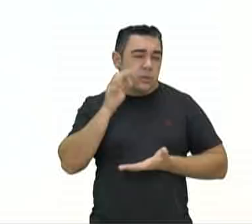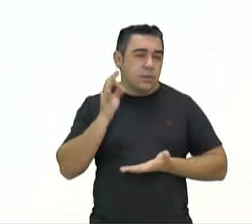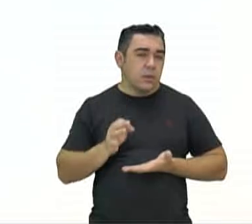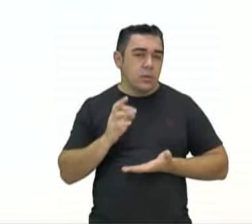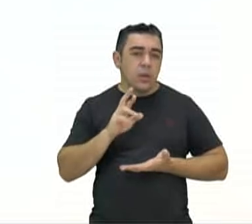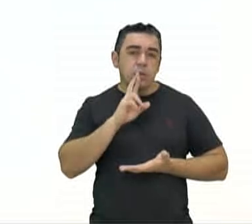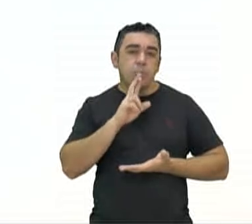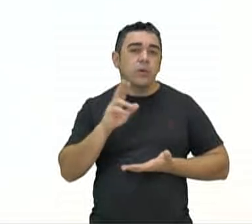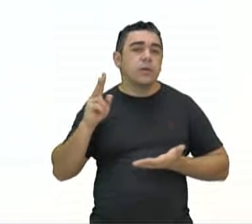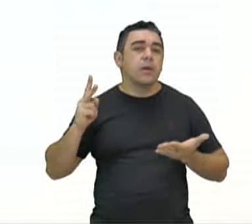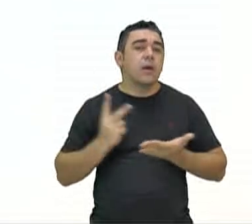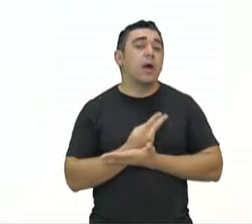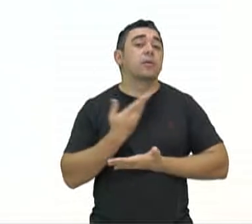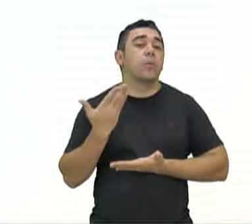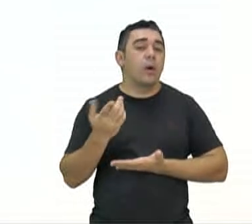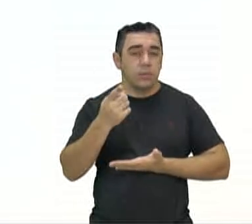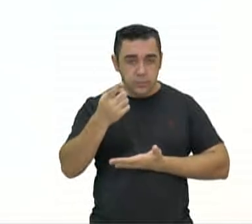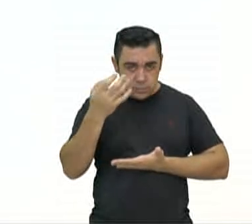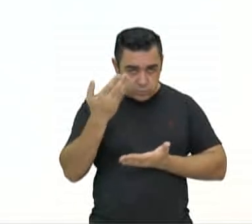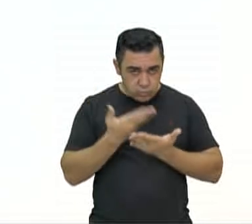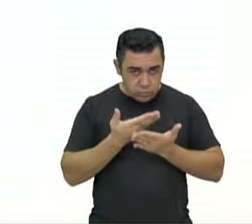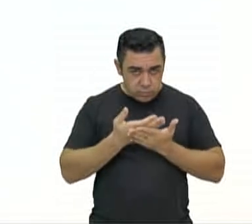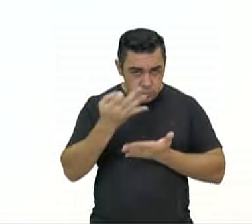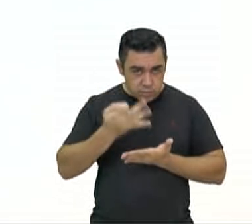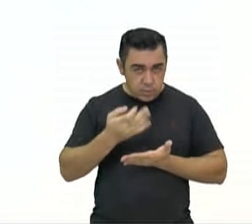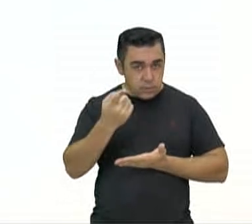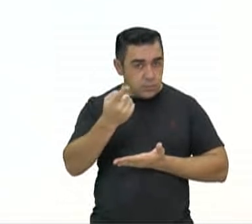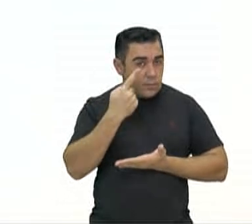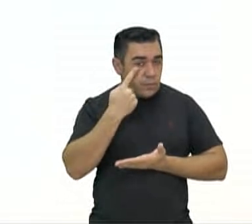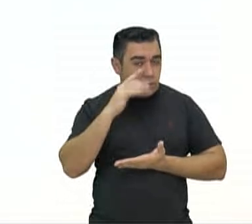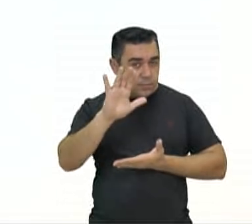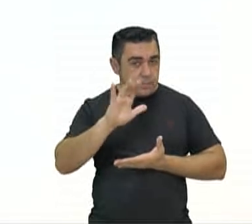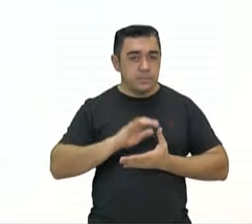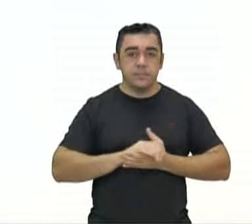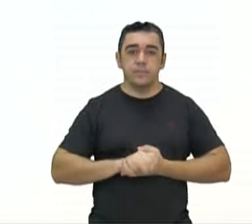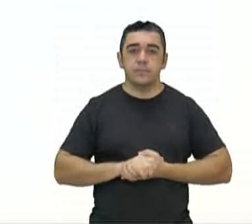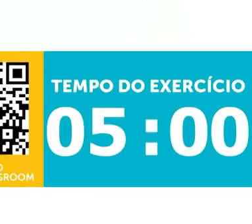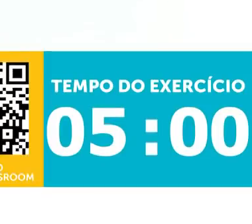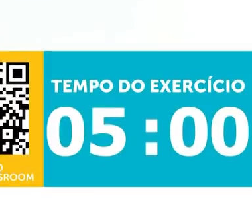incorreta. Dá uma estudadinha e a gente já volta com a atividade.